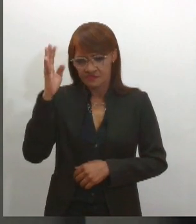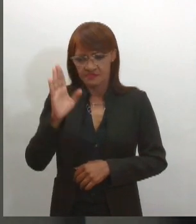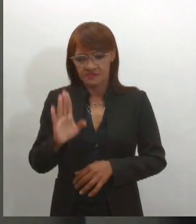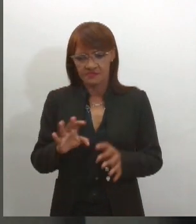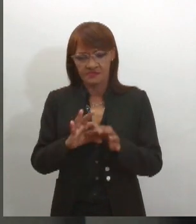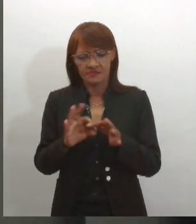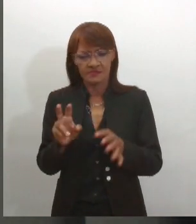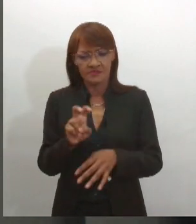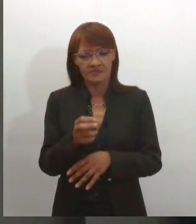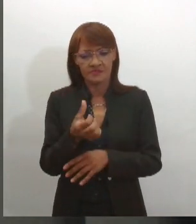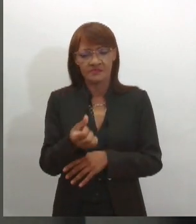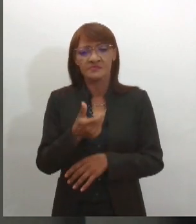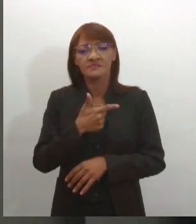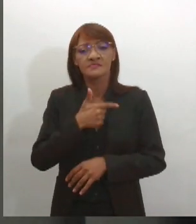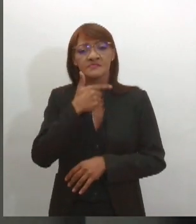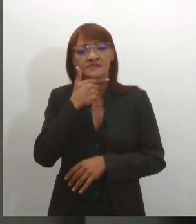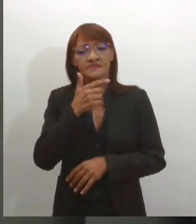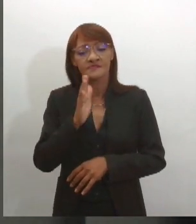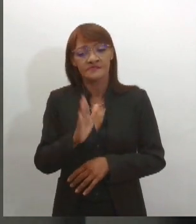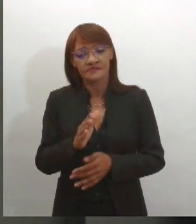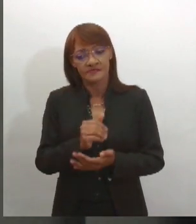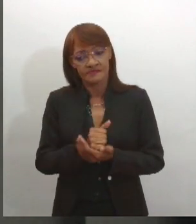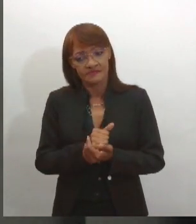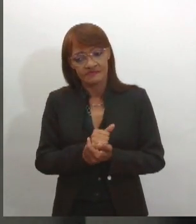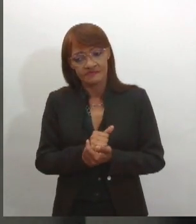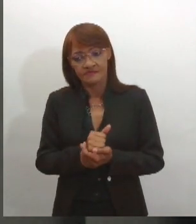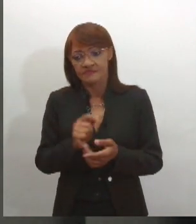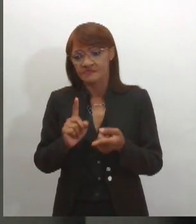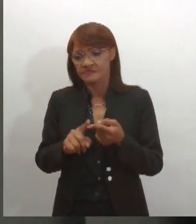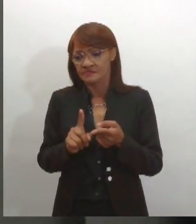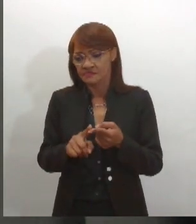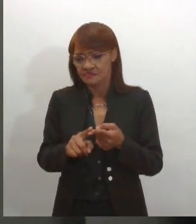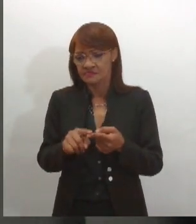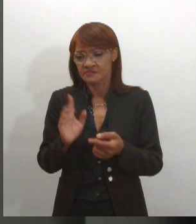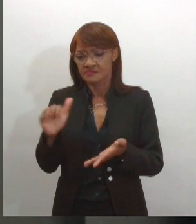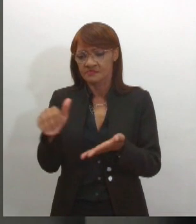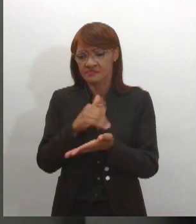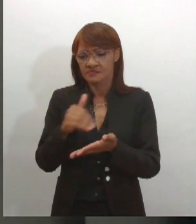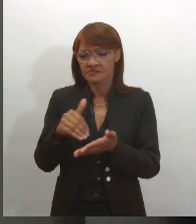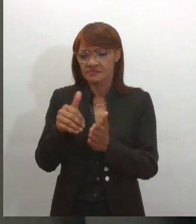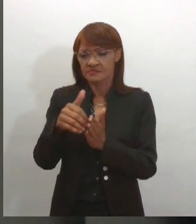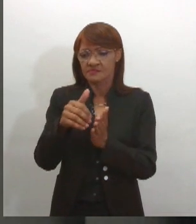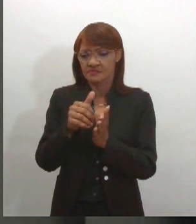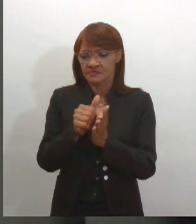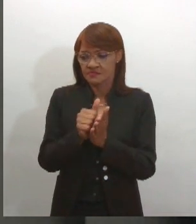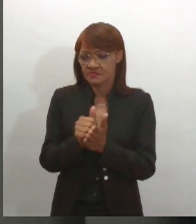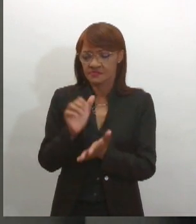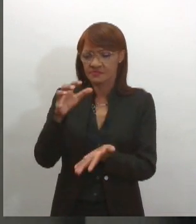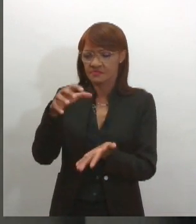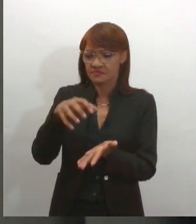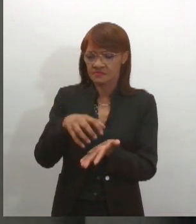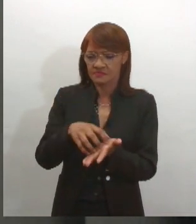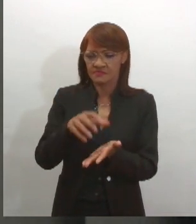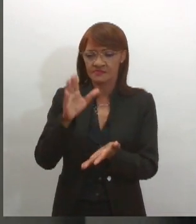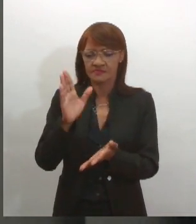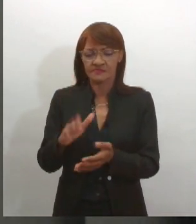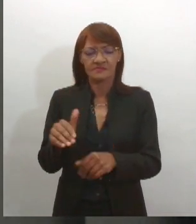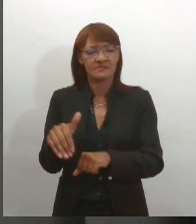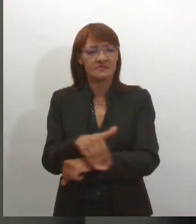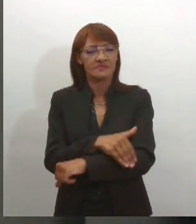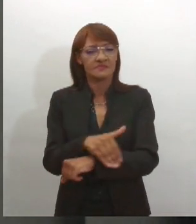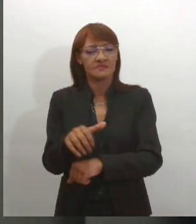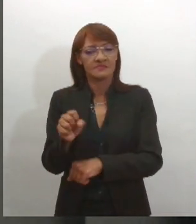emprego para cadastro os interessados devem realizar cadastro na matriz do órgão localizada na Rua Santa Luzia número